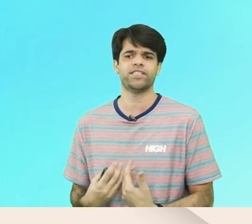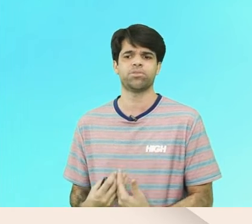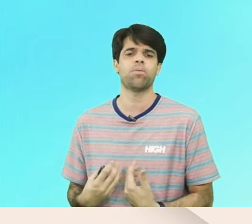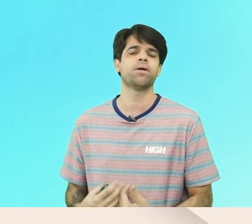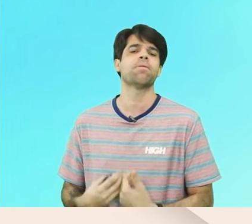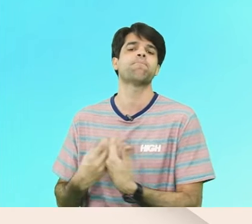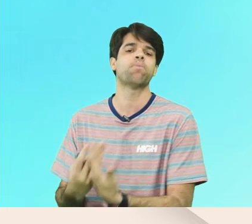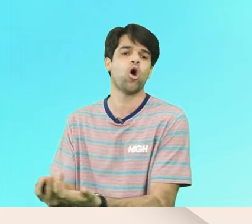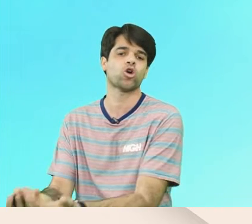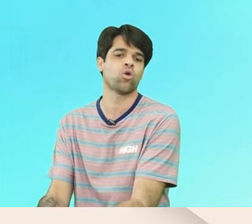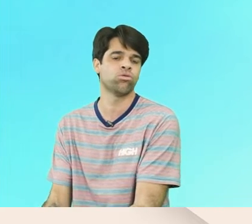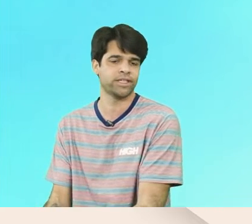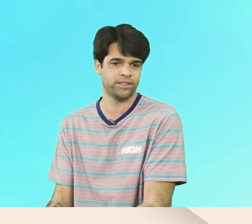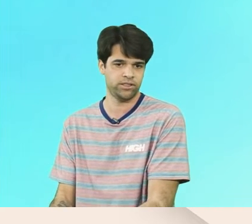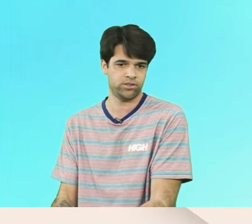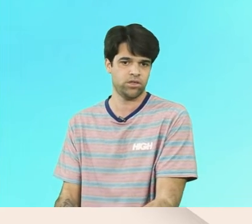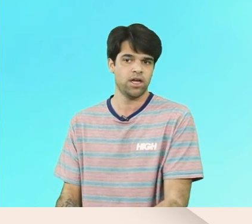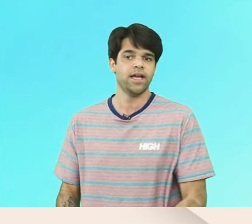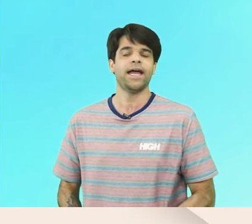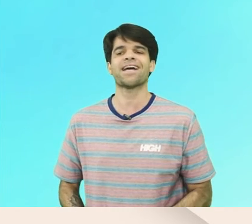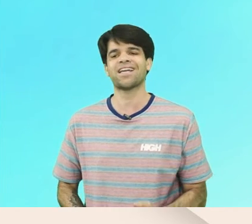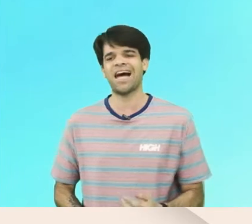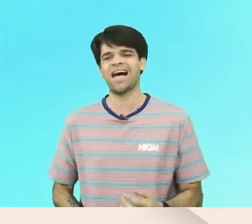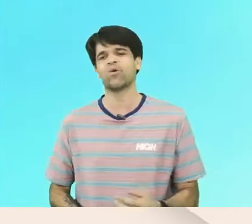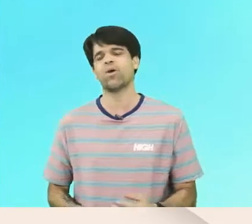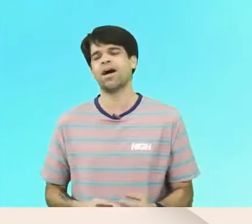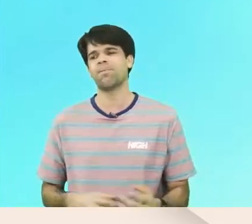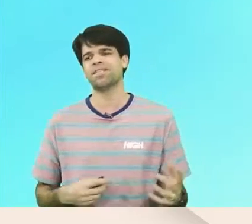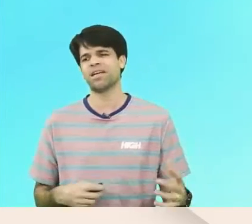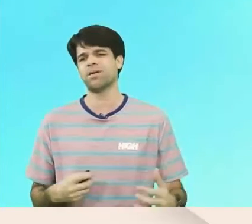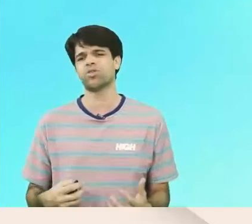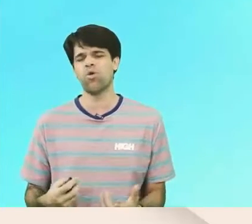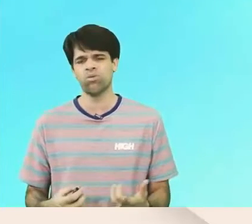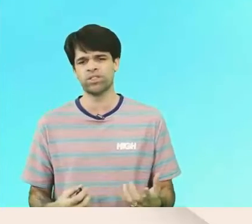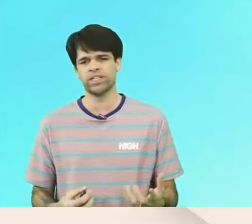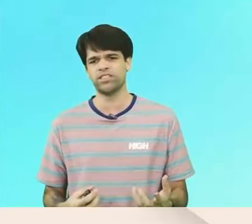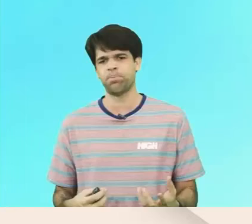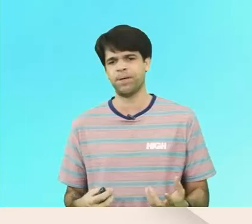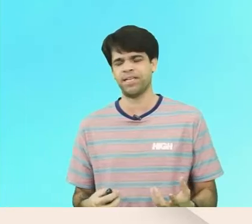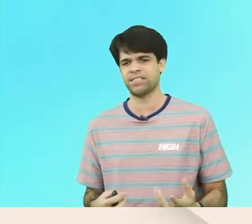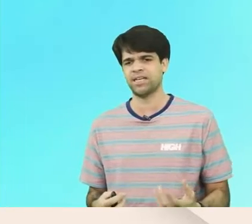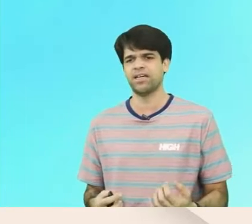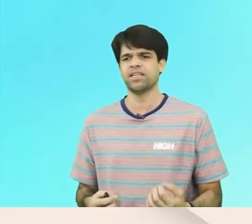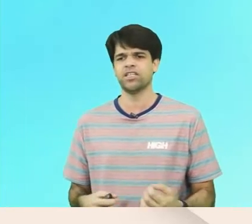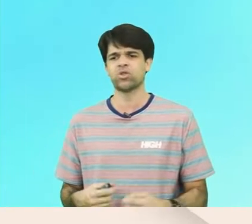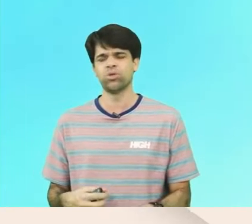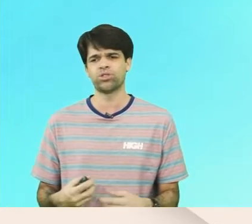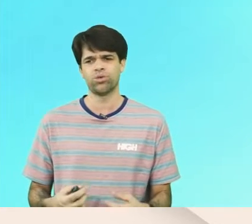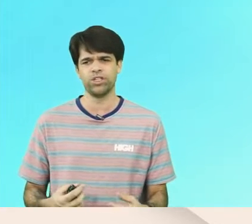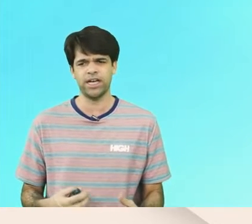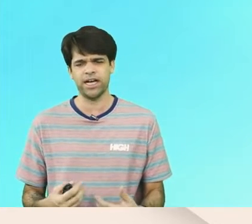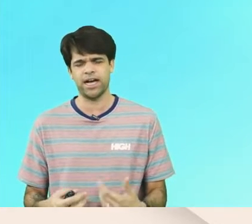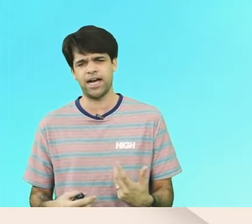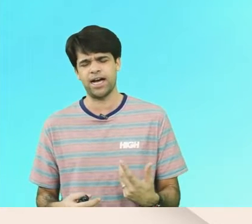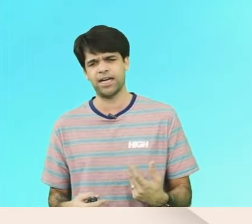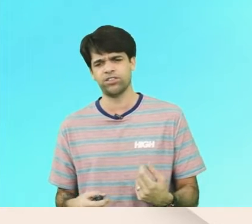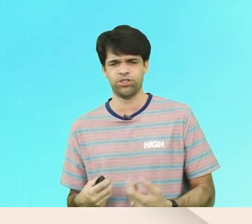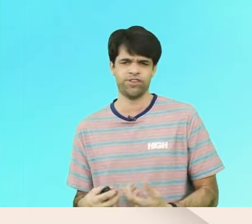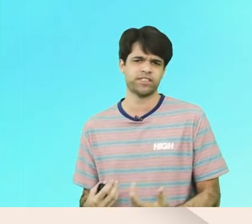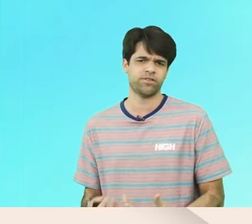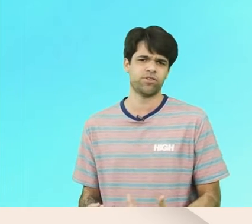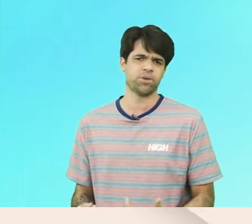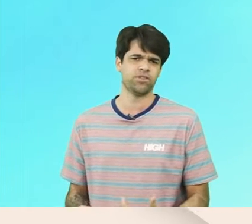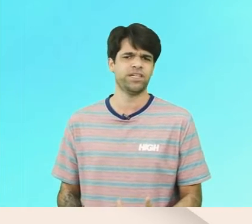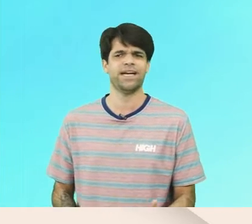preciso solucionar esse problema por conta disso. É claro, a maneira mais comum que a gente pensa em construir